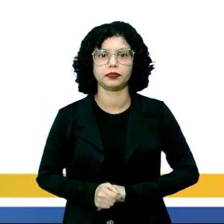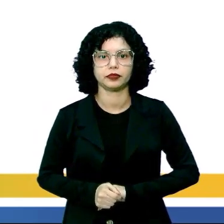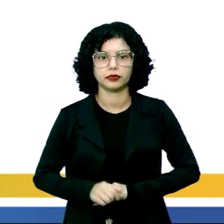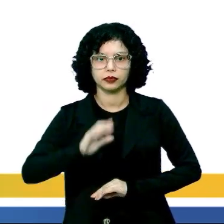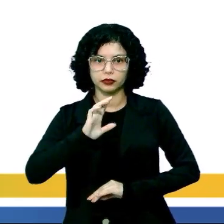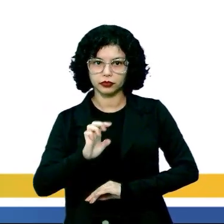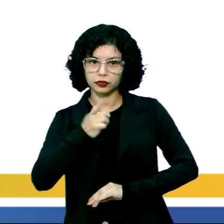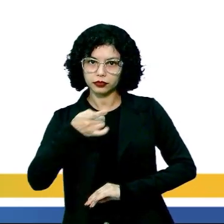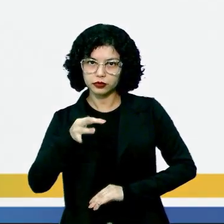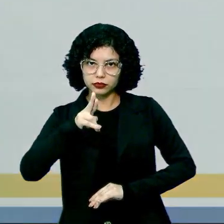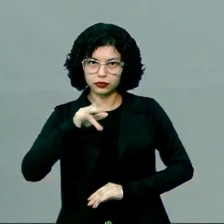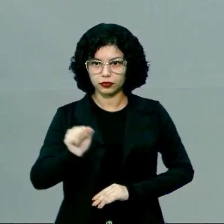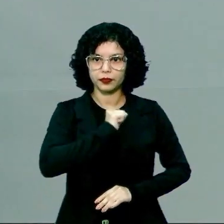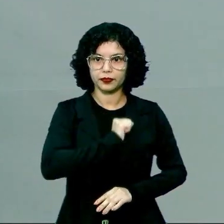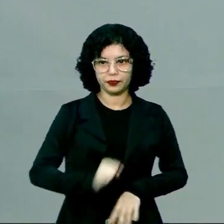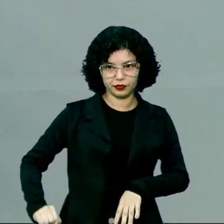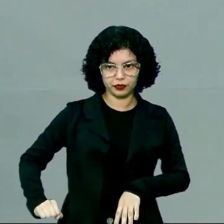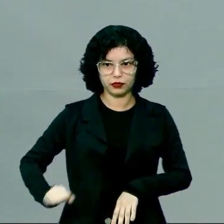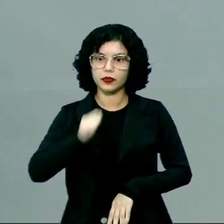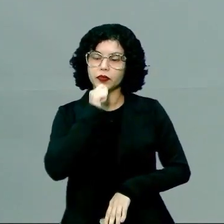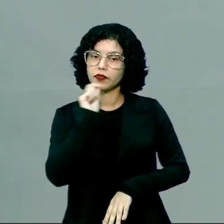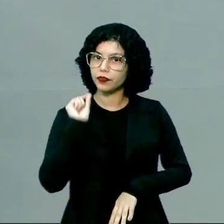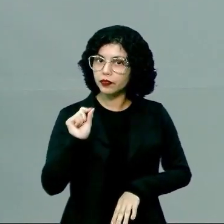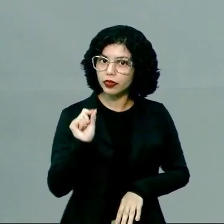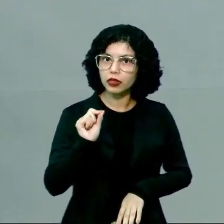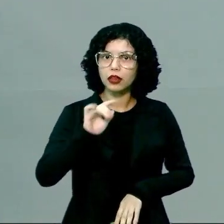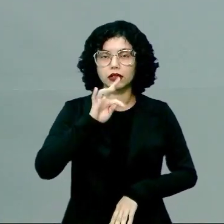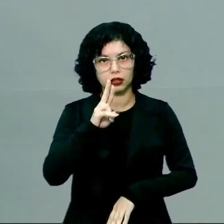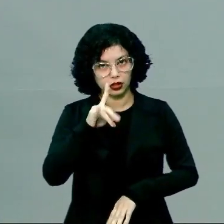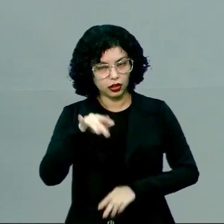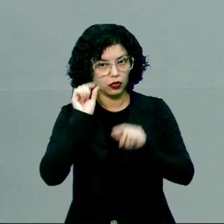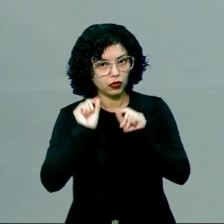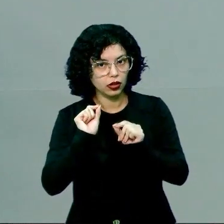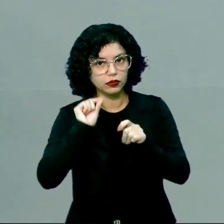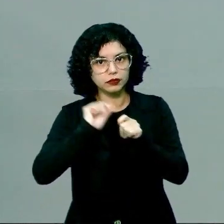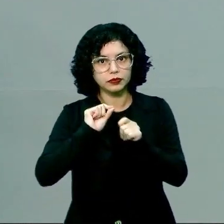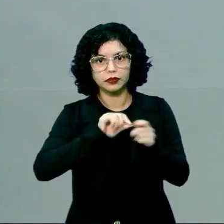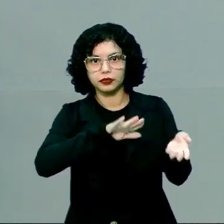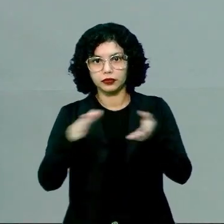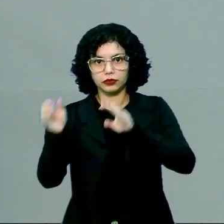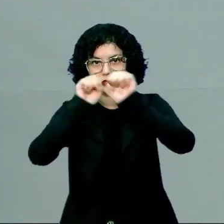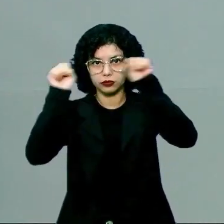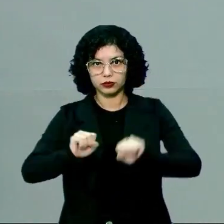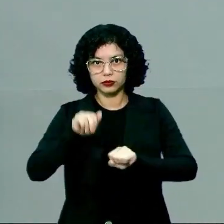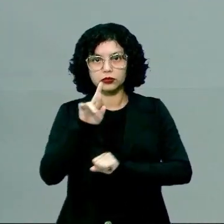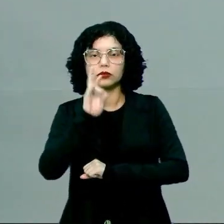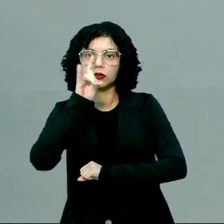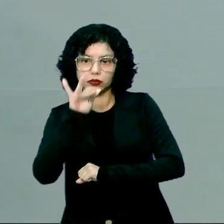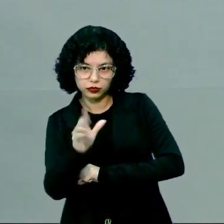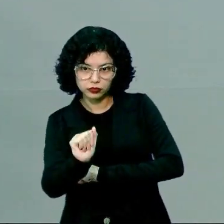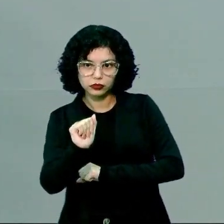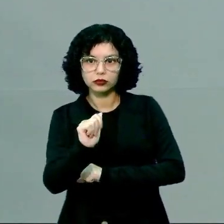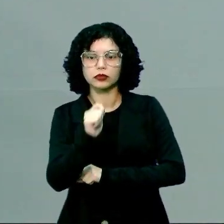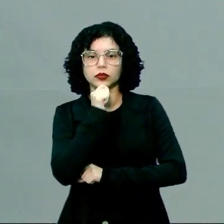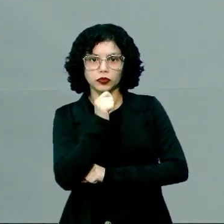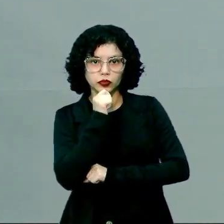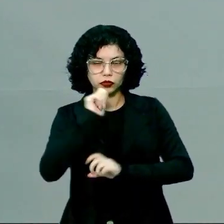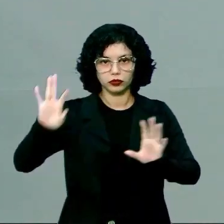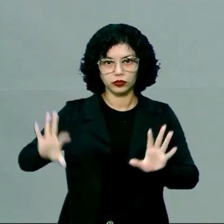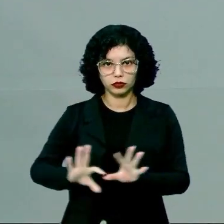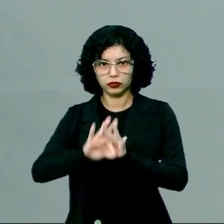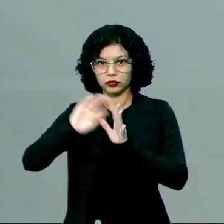de excretas. Esse excretas, pessoal, ele faz parte do sistema urinário, Que vai ser,